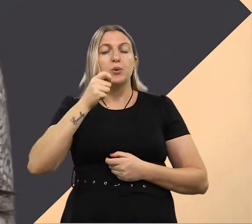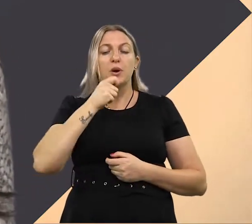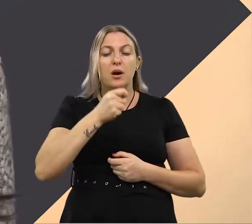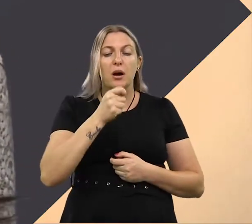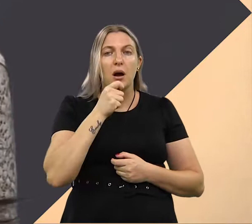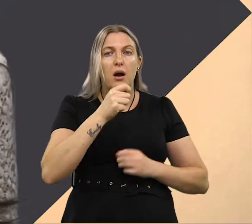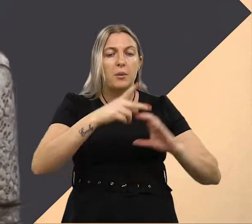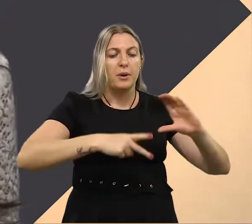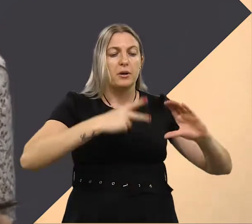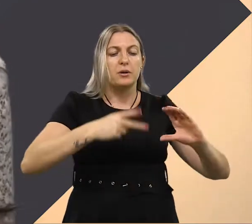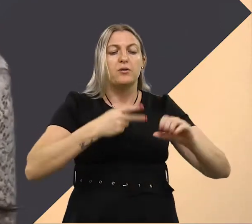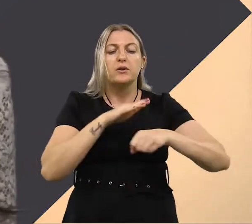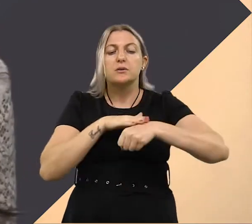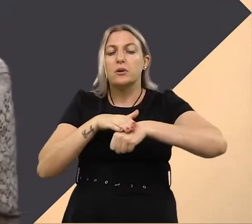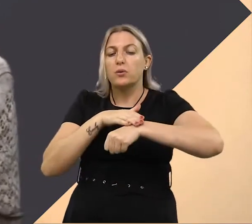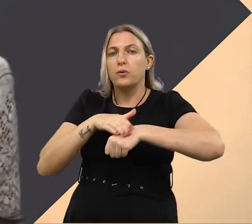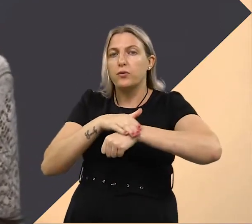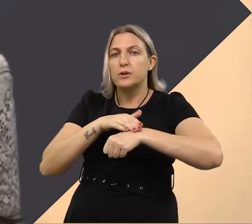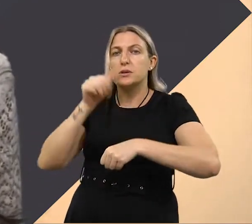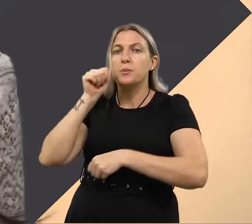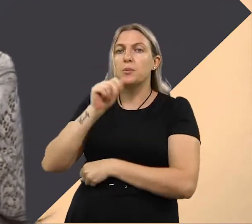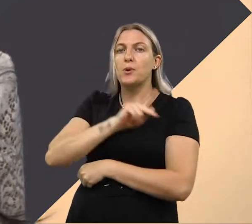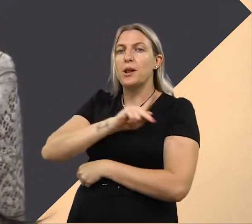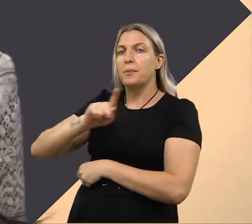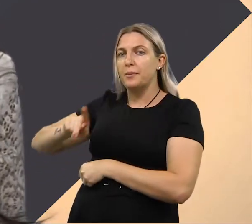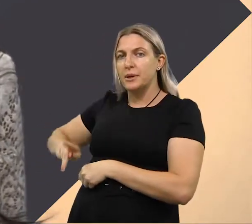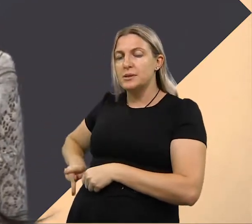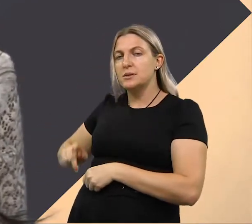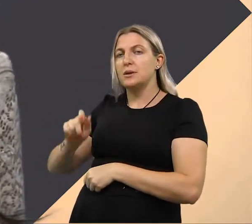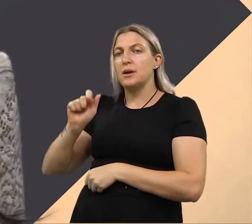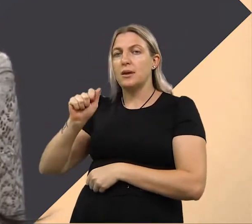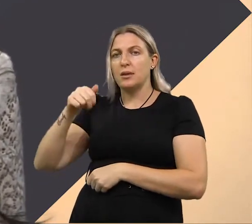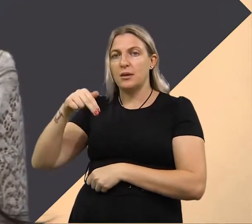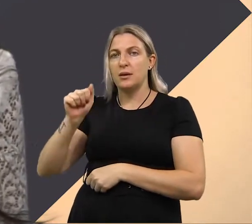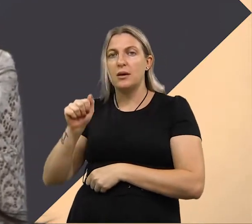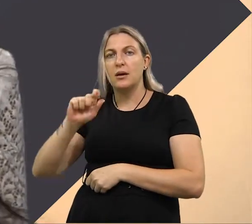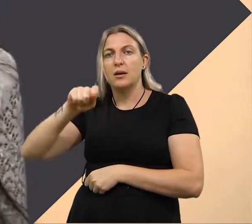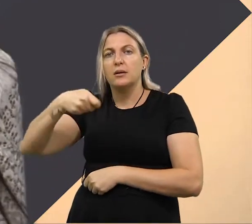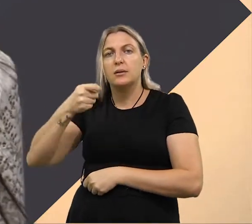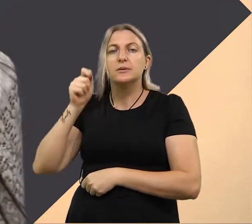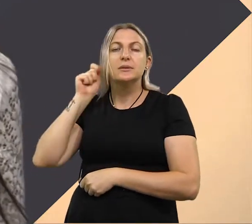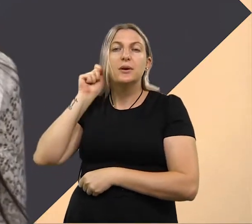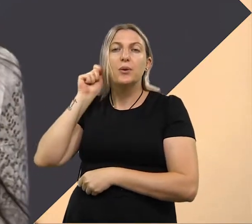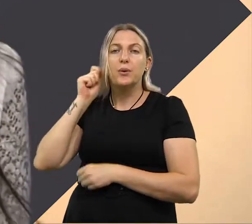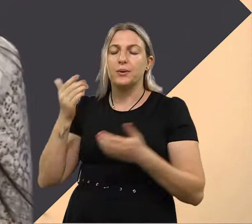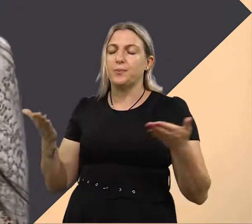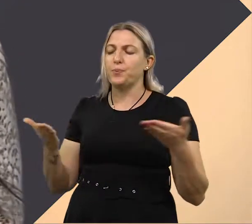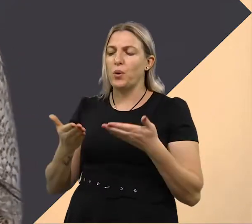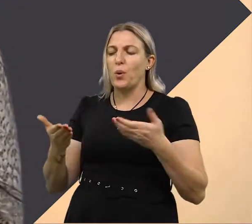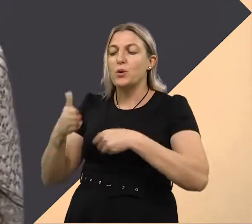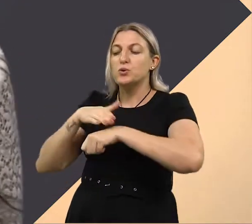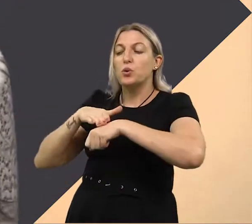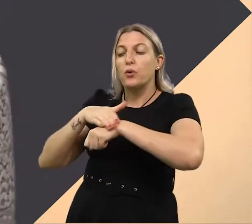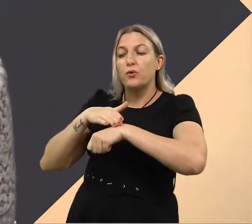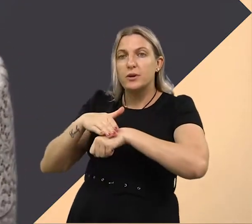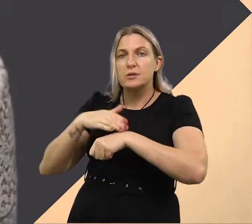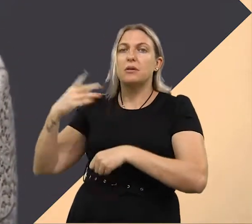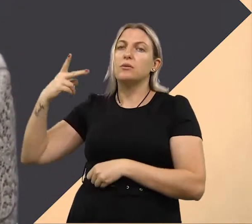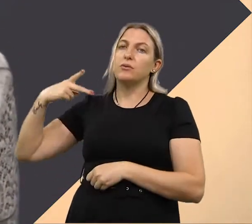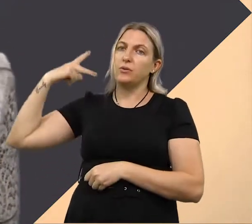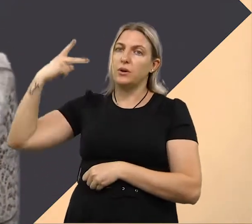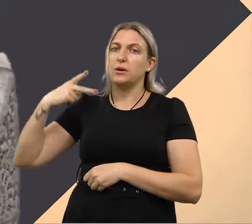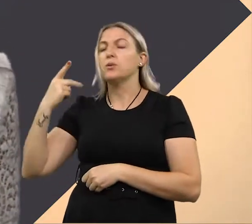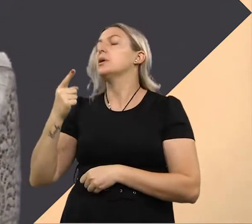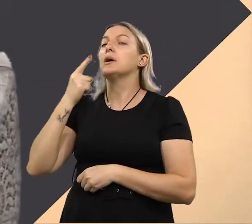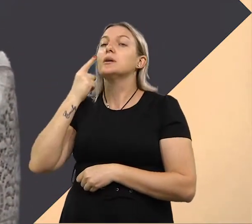nós conversamos com a presidente Ana Oliveira. Hoje, a gente bate um papo com a vereadora Sandra Piccoli. Lembrando que nós estamos gravando